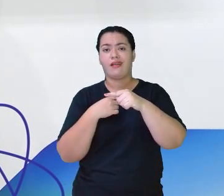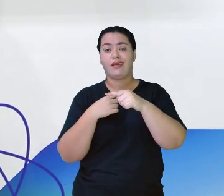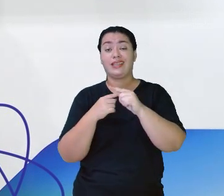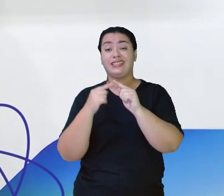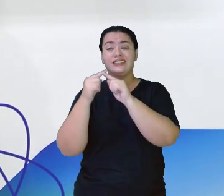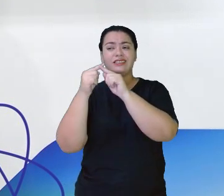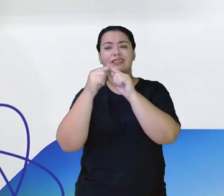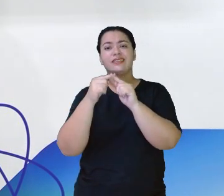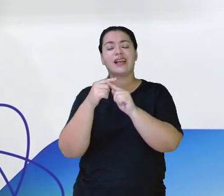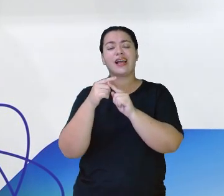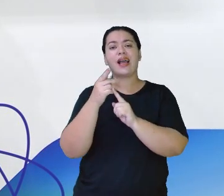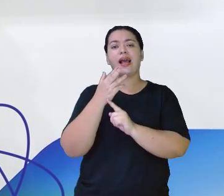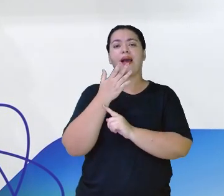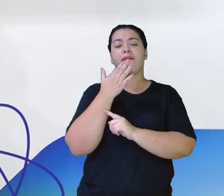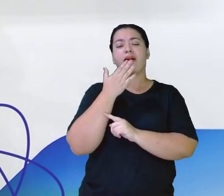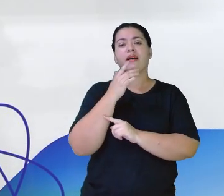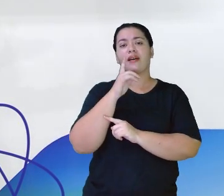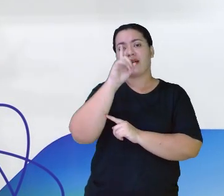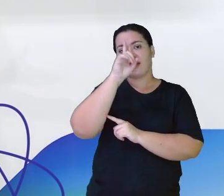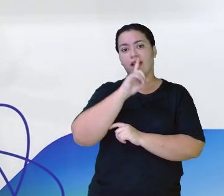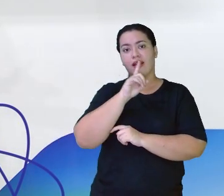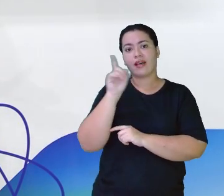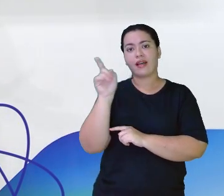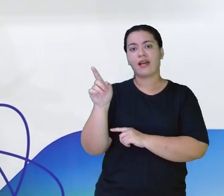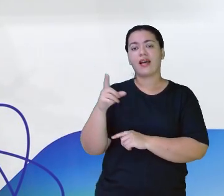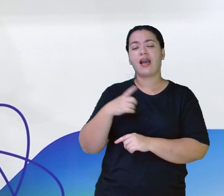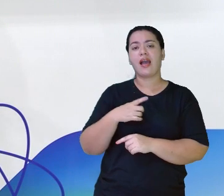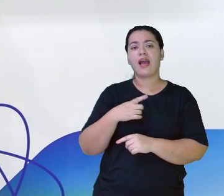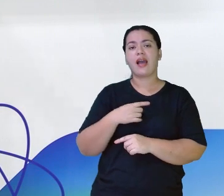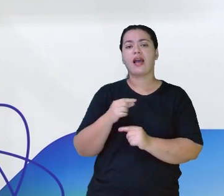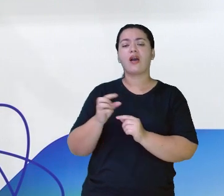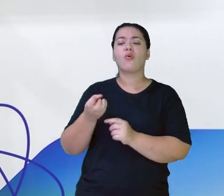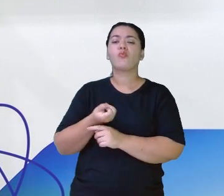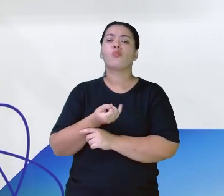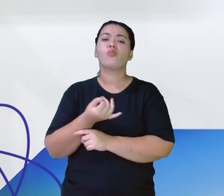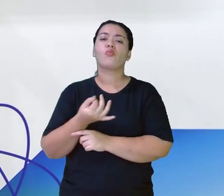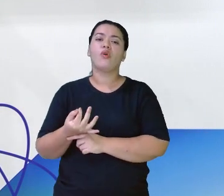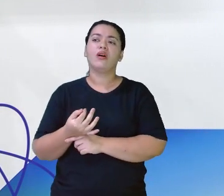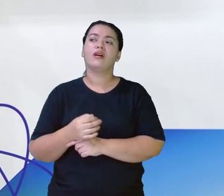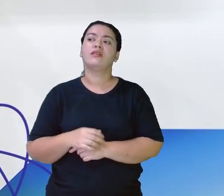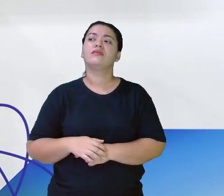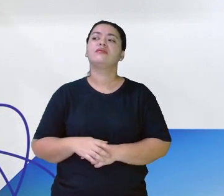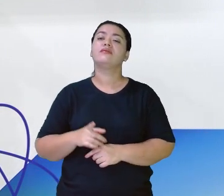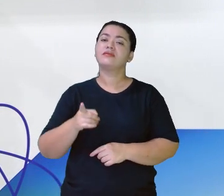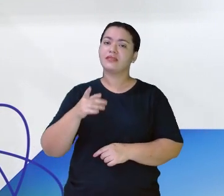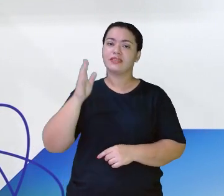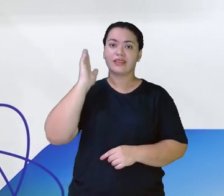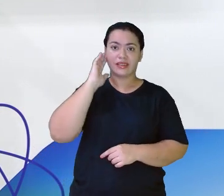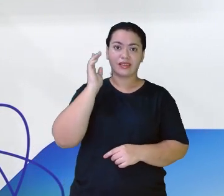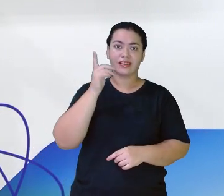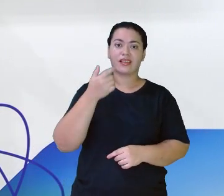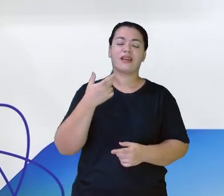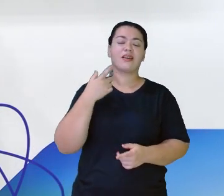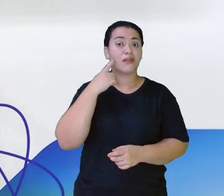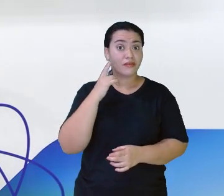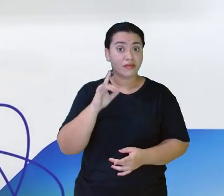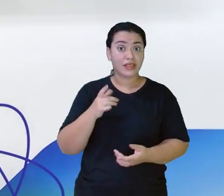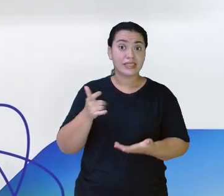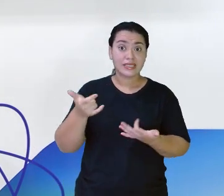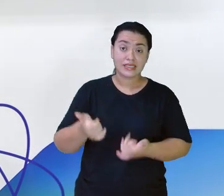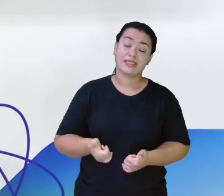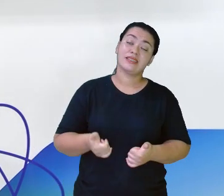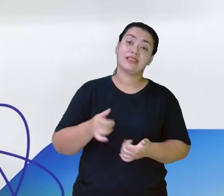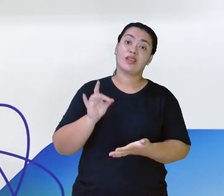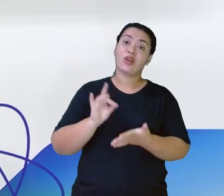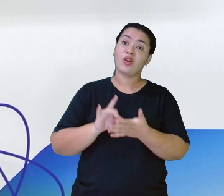X amarelo, que foi a parte que ela deu e a gente monta a fração. Eu acho que está aí nessa ideia de vocês. Confere aí se vocês